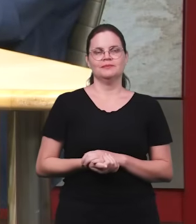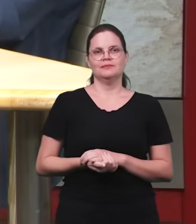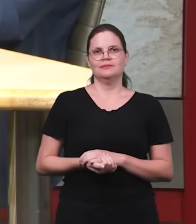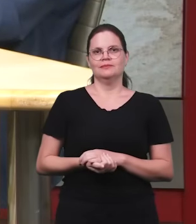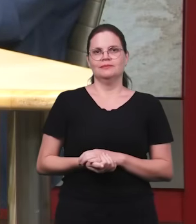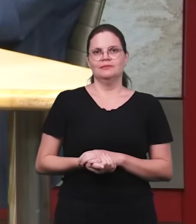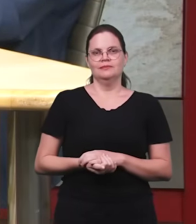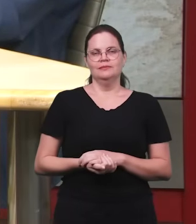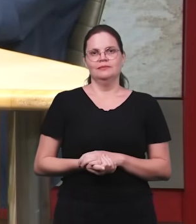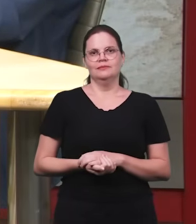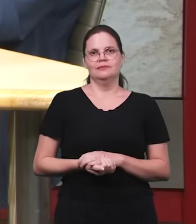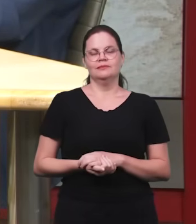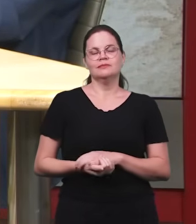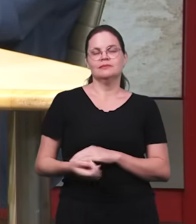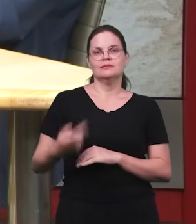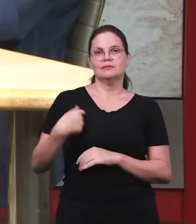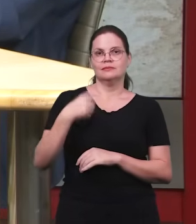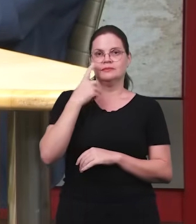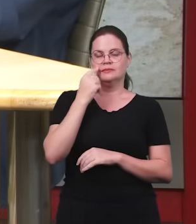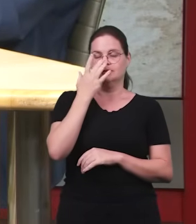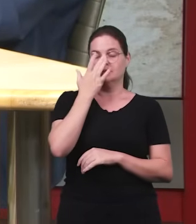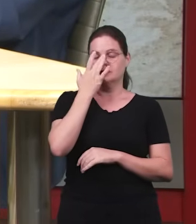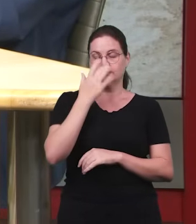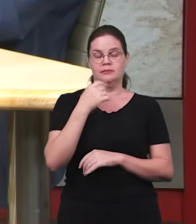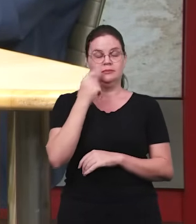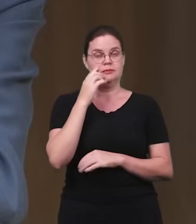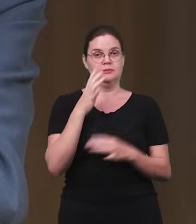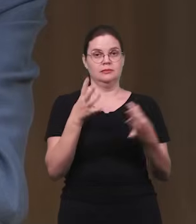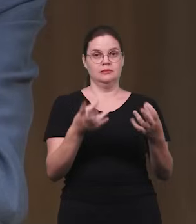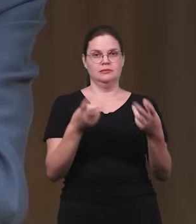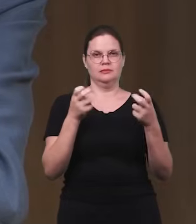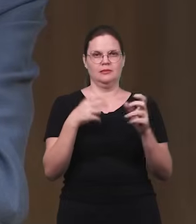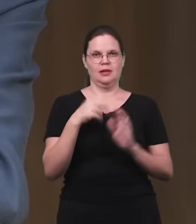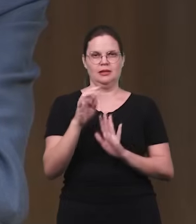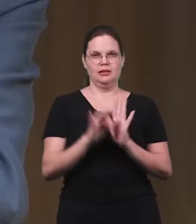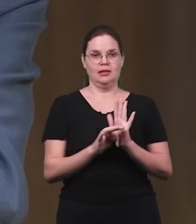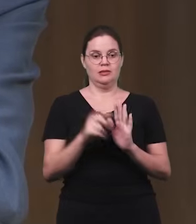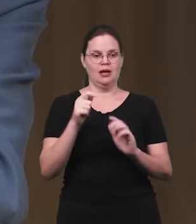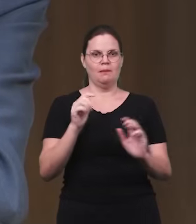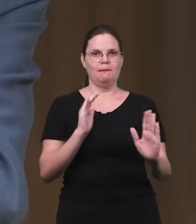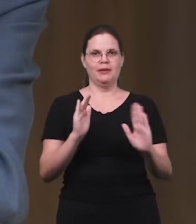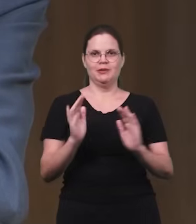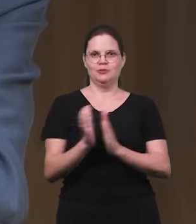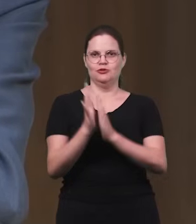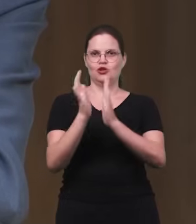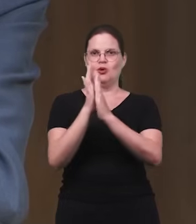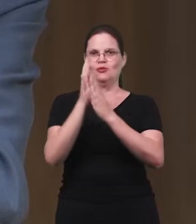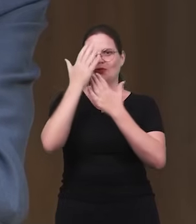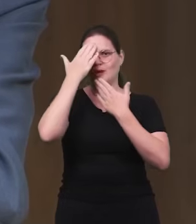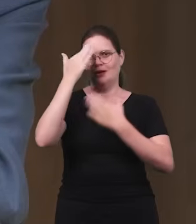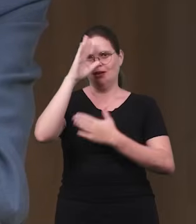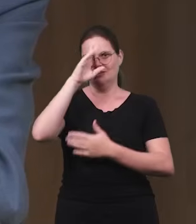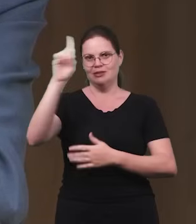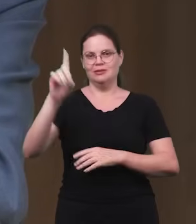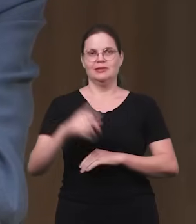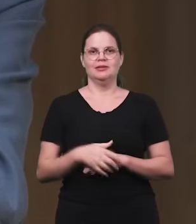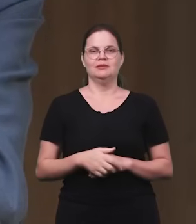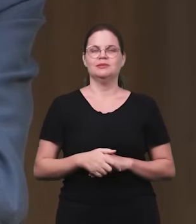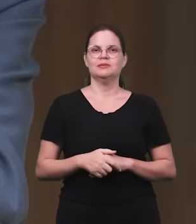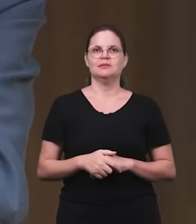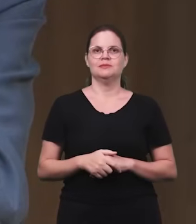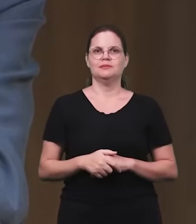né? Verdade. Agora você veja, pensando aqui no texto, era um momento de gratidão. Porque Davi,